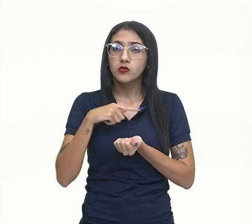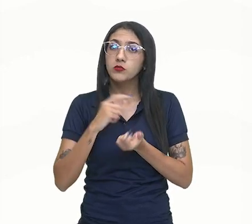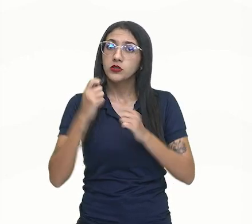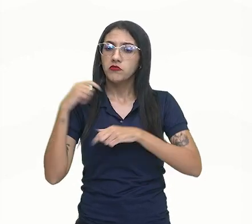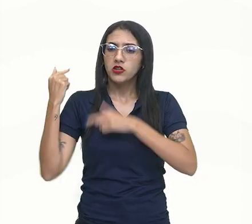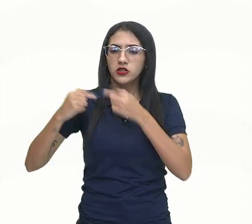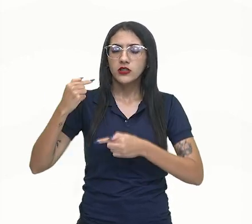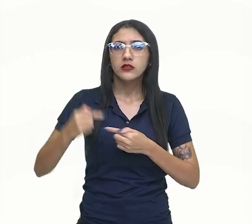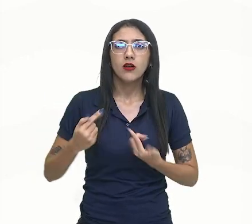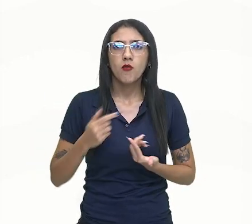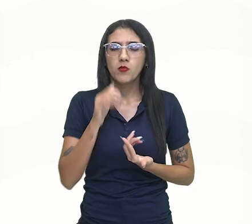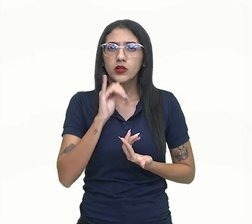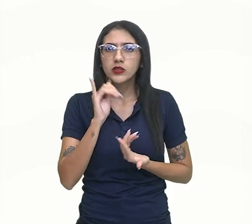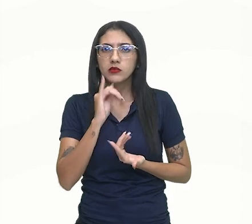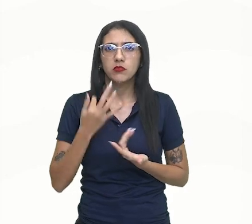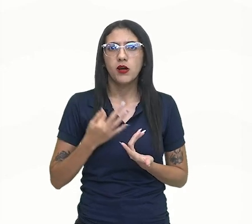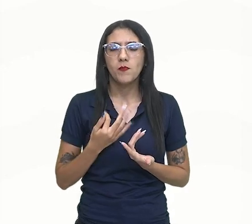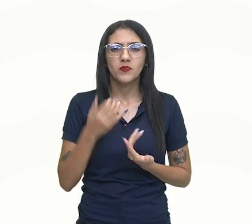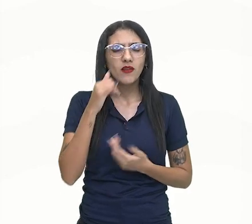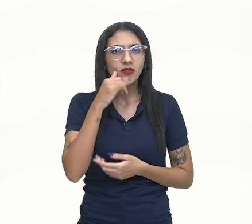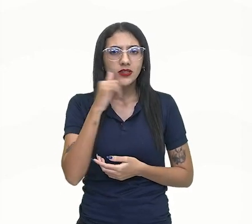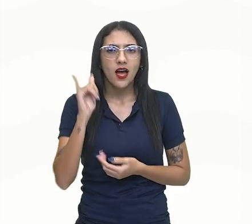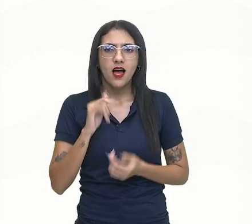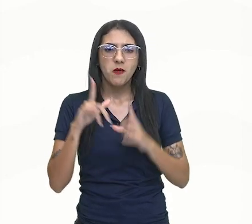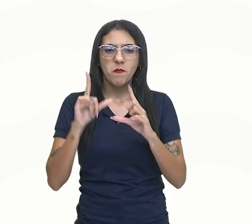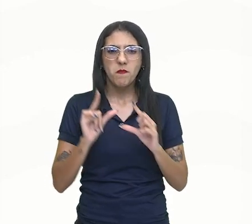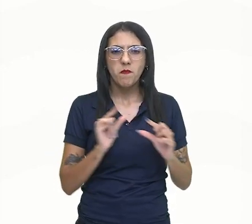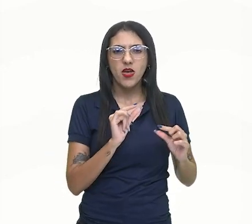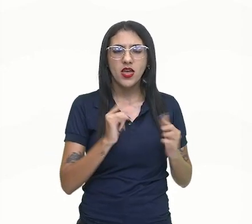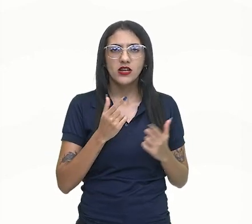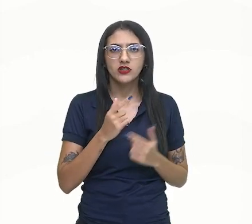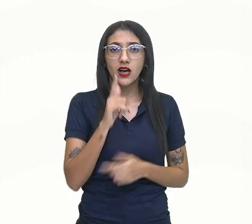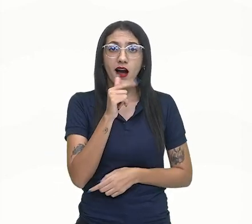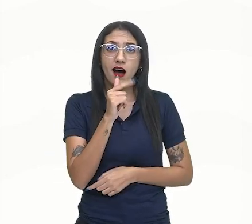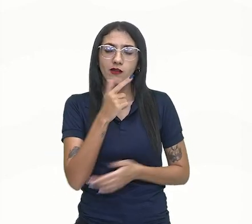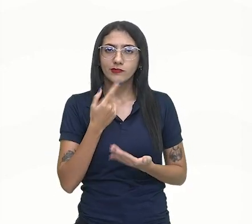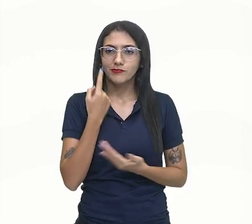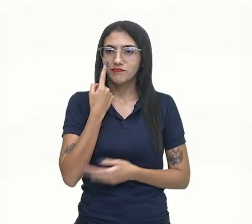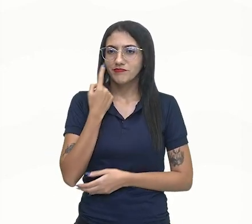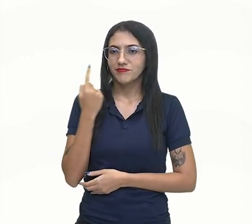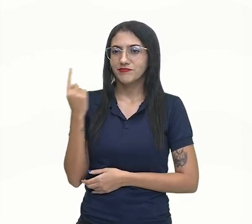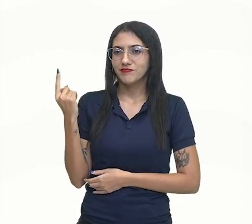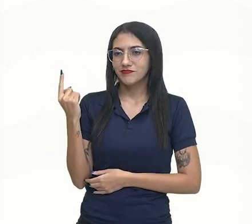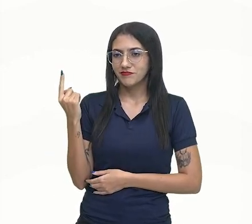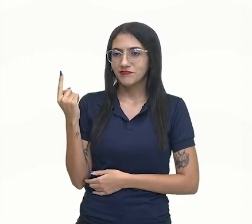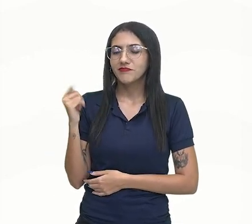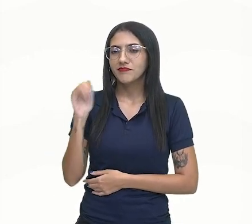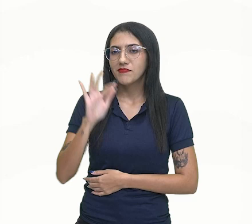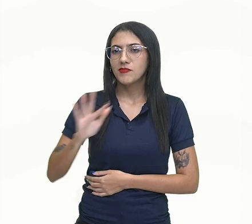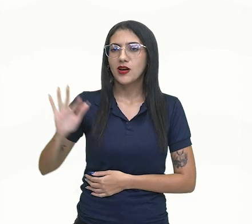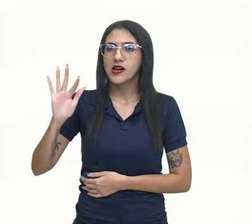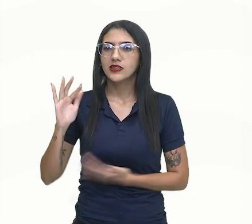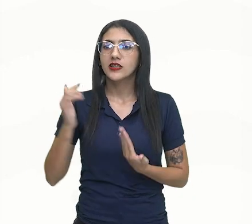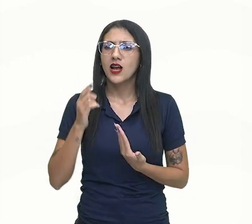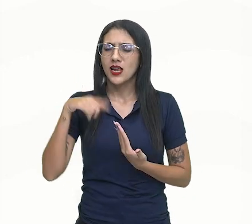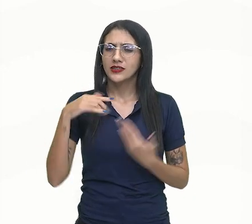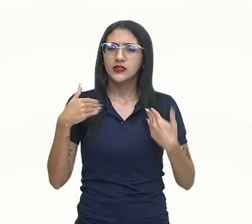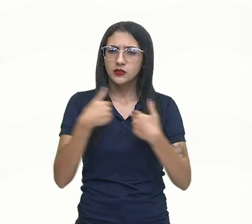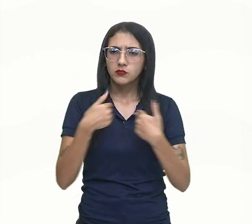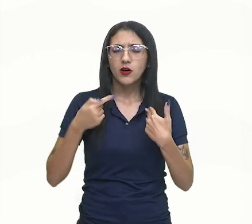por resistência à perda de água, como aí nós temos na imagem, né, que são organismos